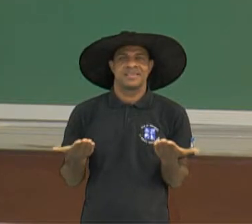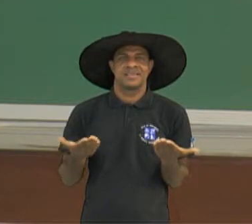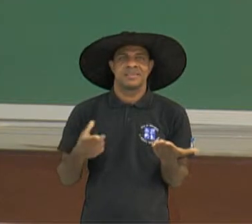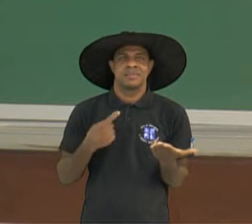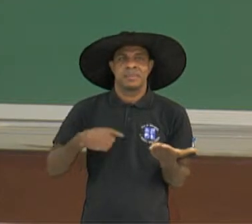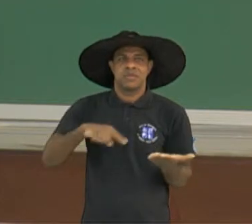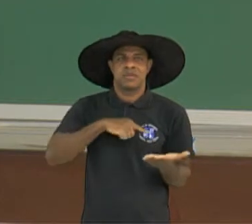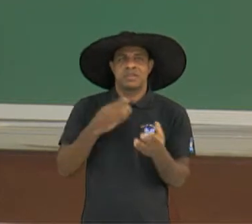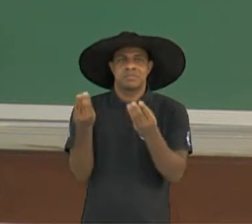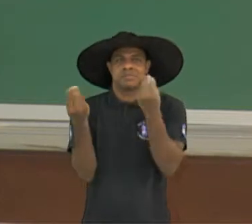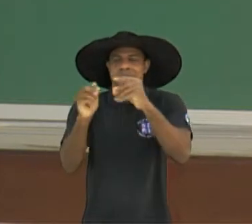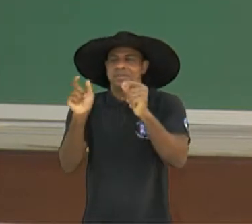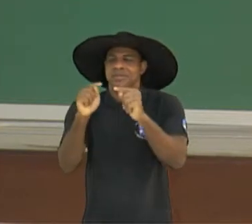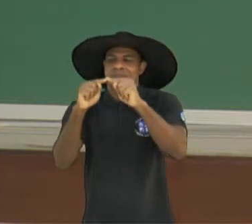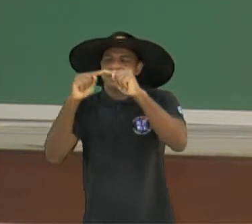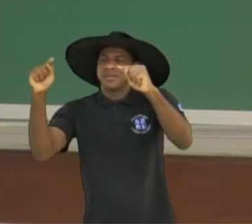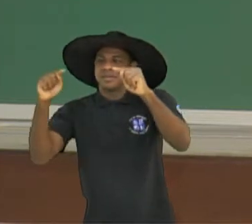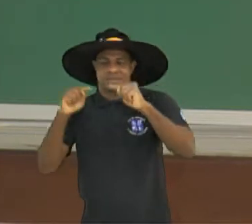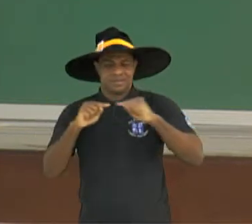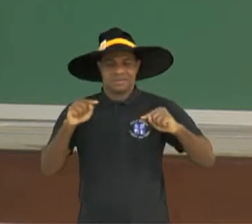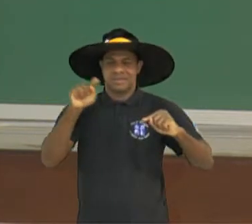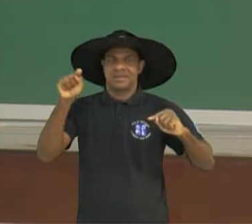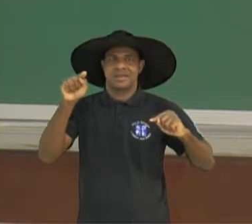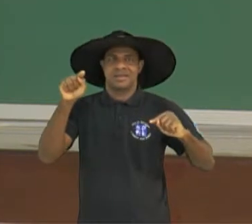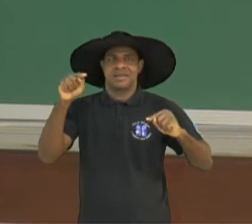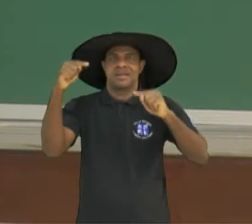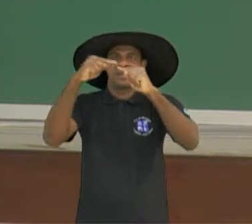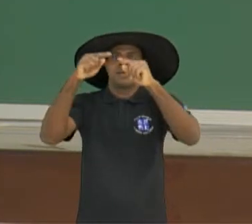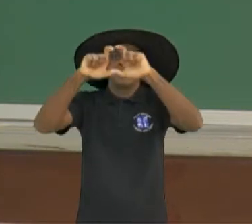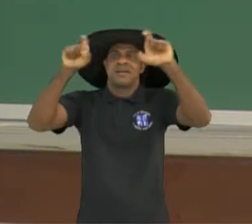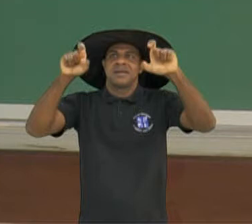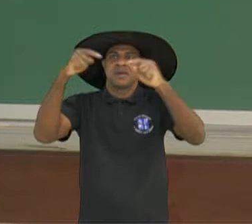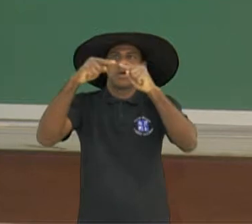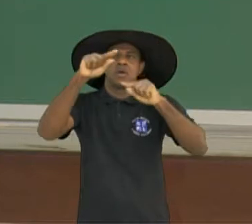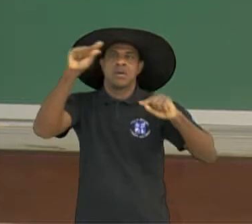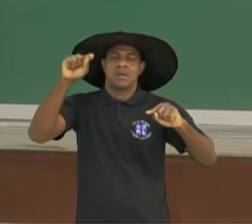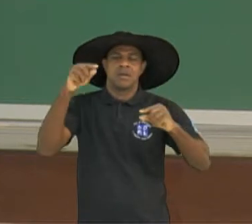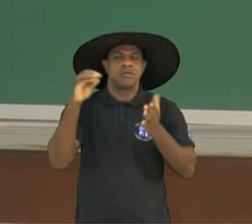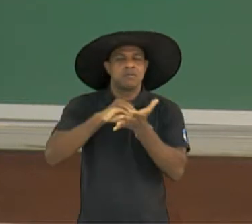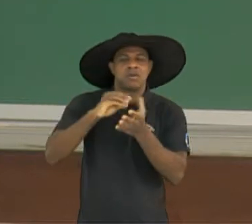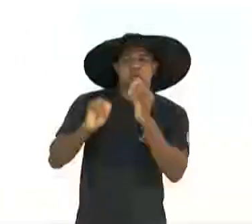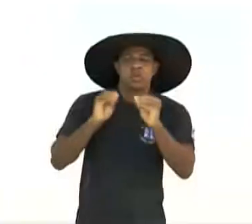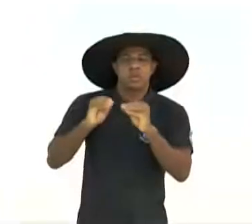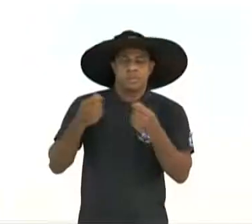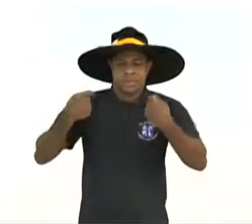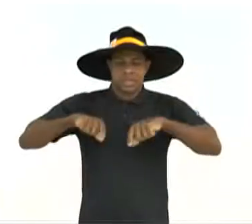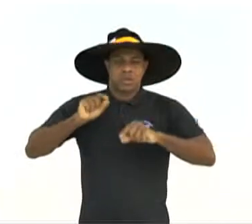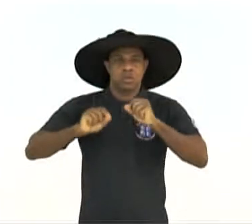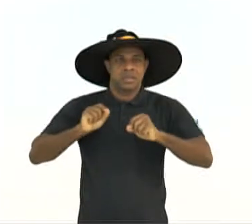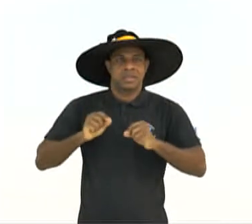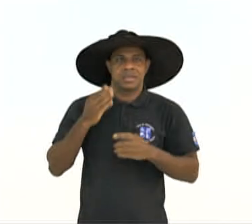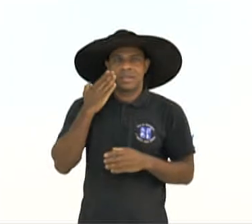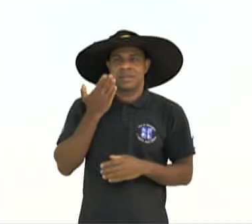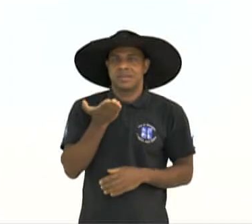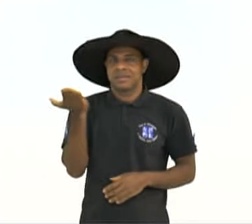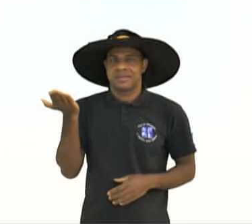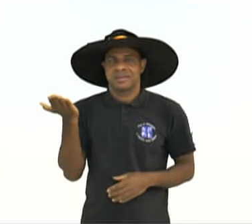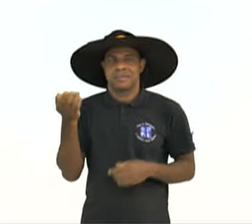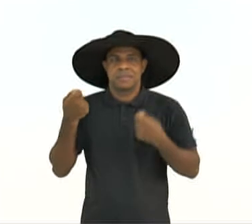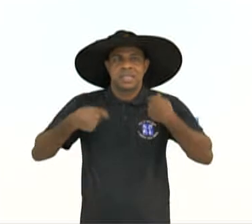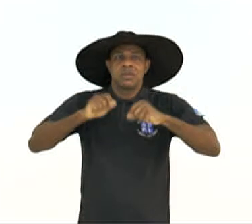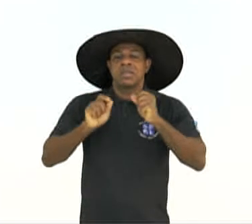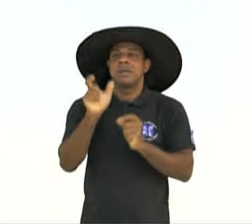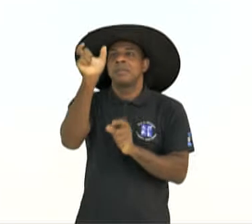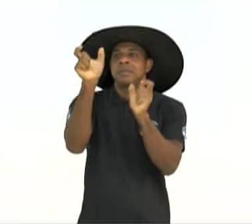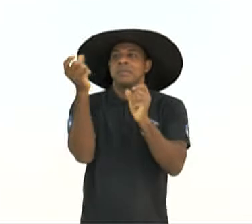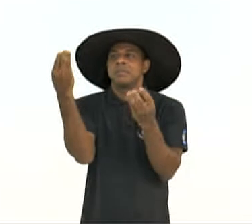nós preenchermos essa frase de acordo com o nosso fragmento, o que vamos precisar? Está ali à disposição de vocês, vou dar um